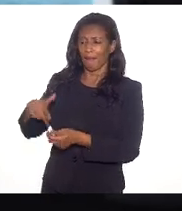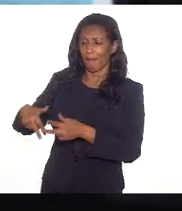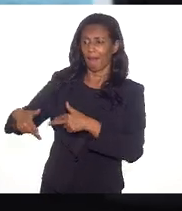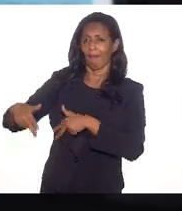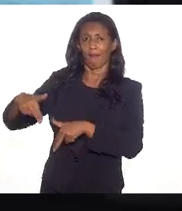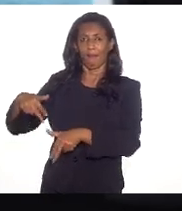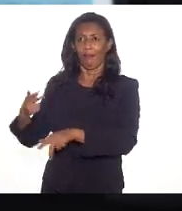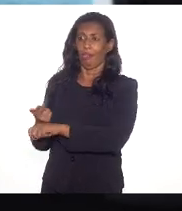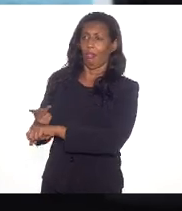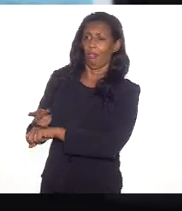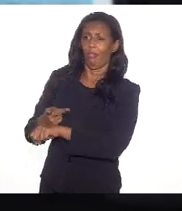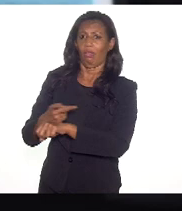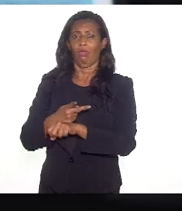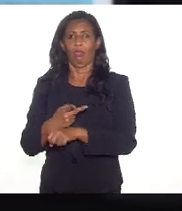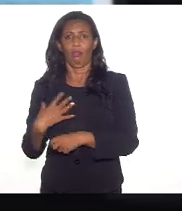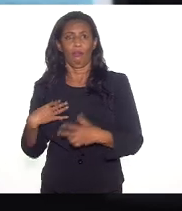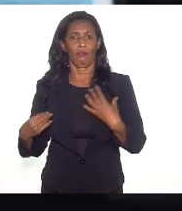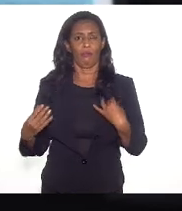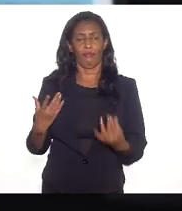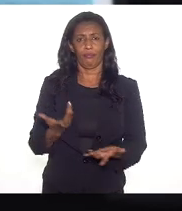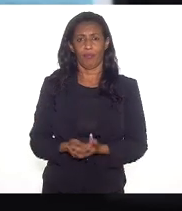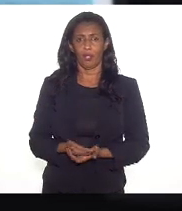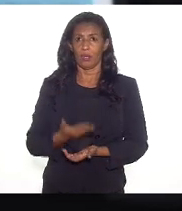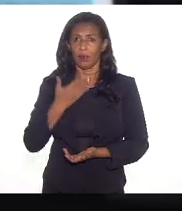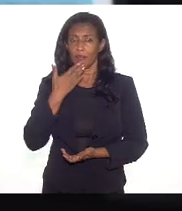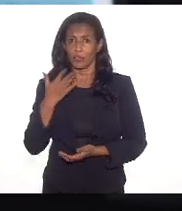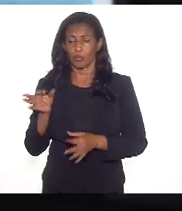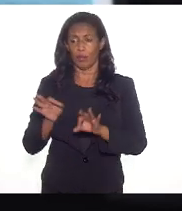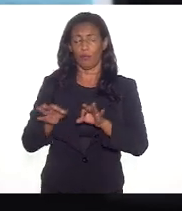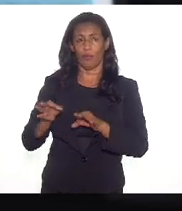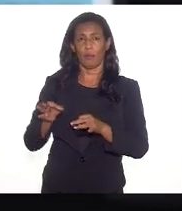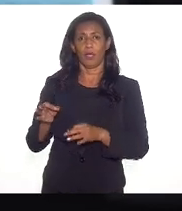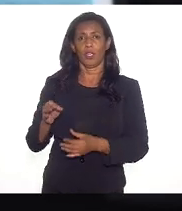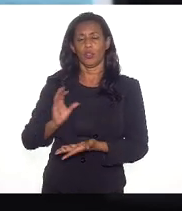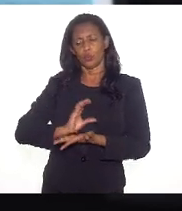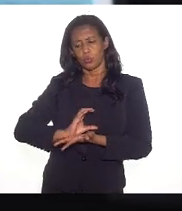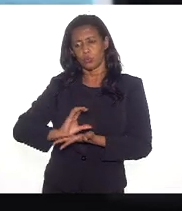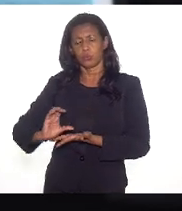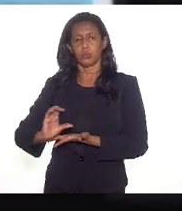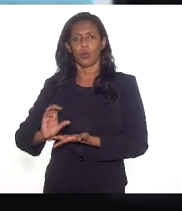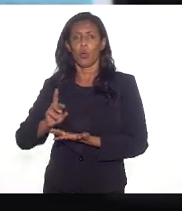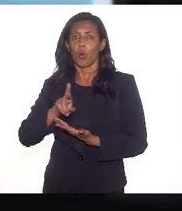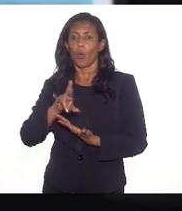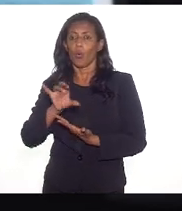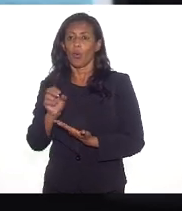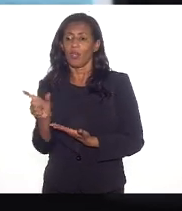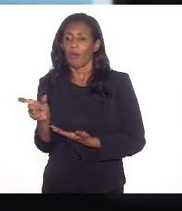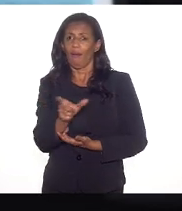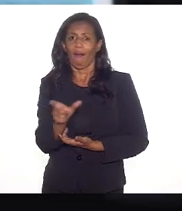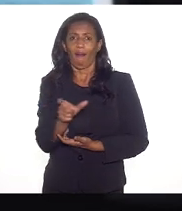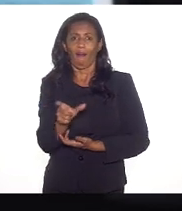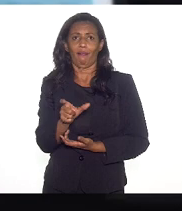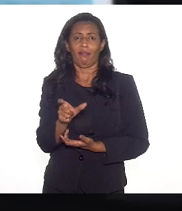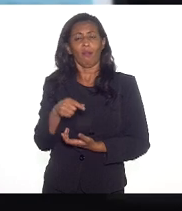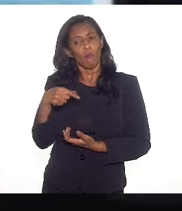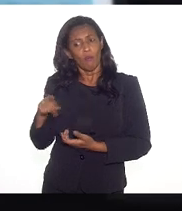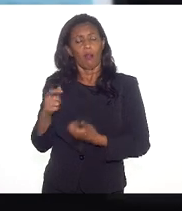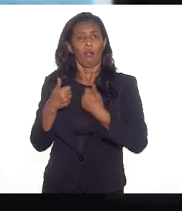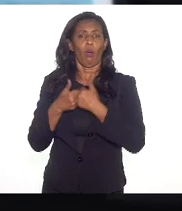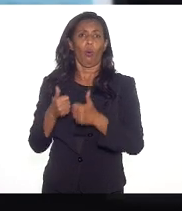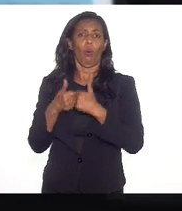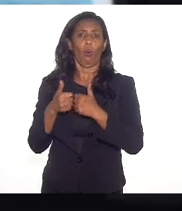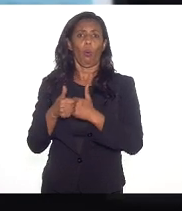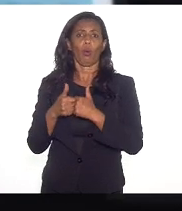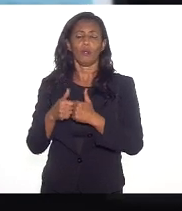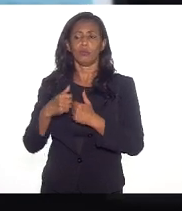de encontrar os seus filhos. Então, elas pediram uma forma de uma bolsa ou até um Rio Card para que elas possam simplesmente andar